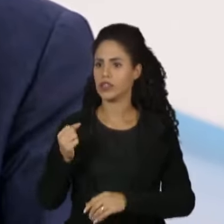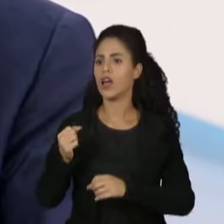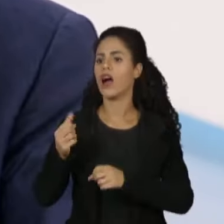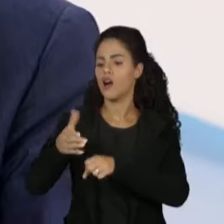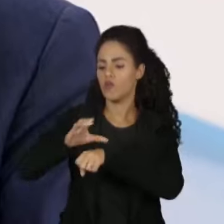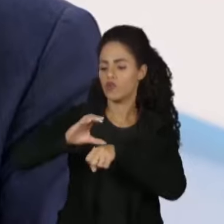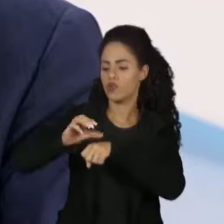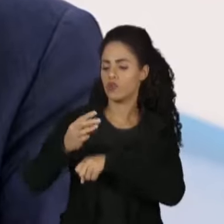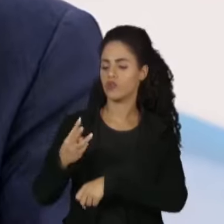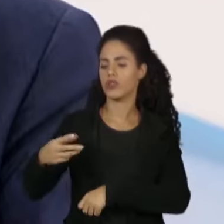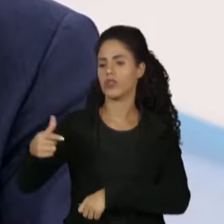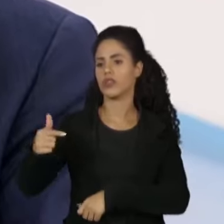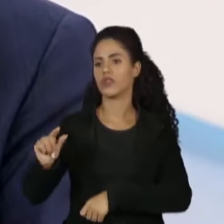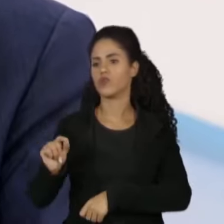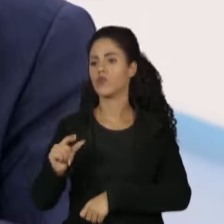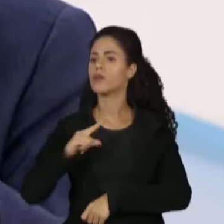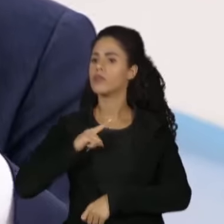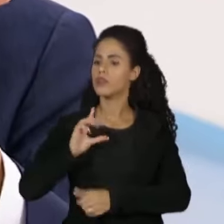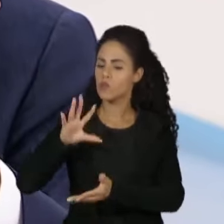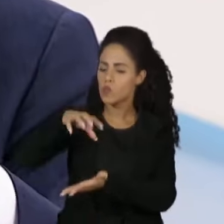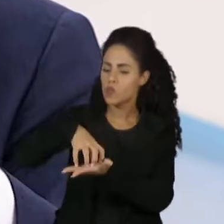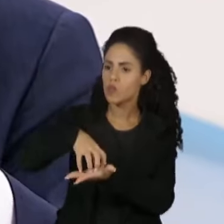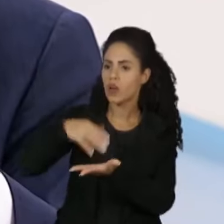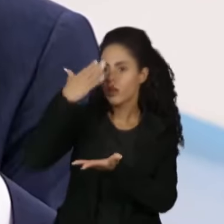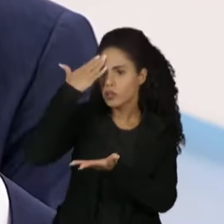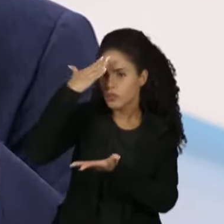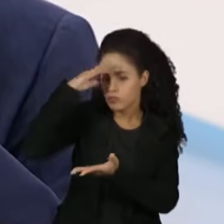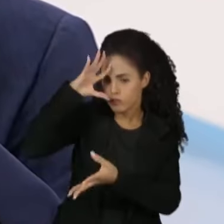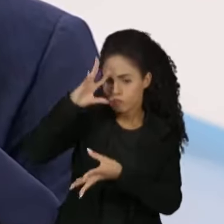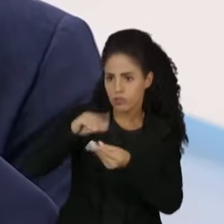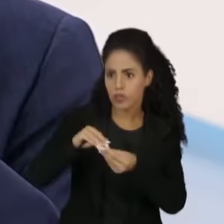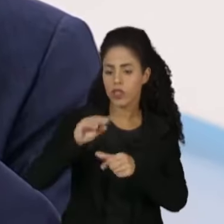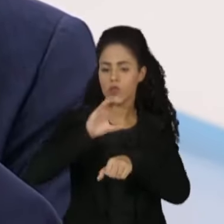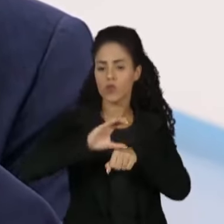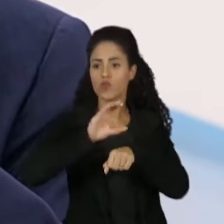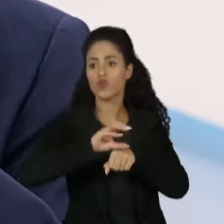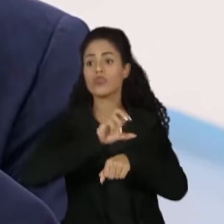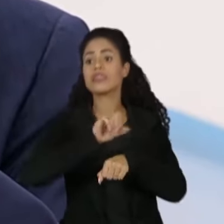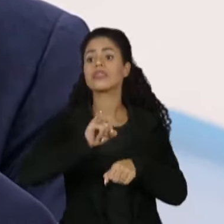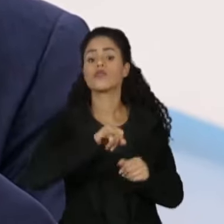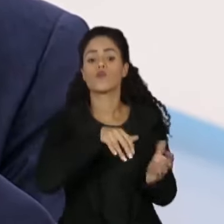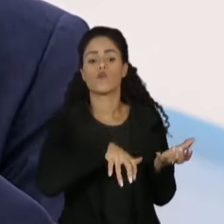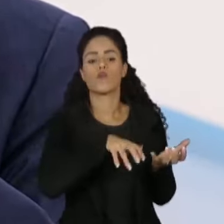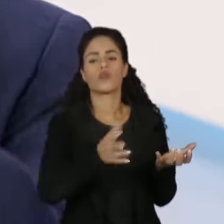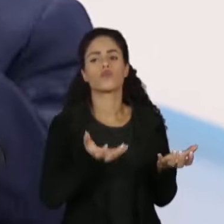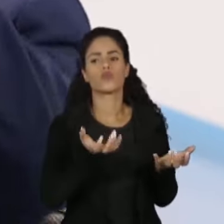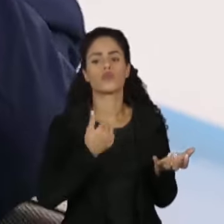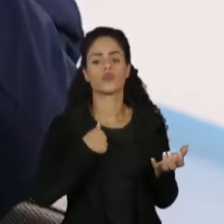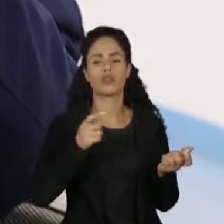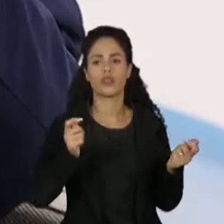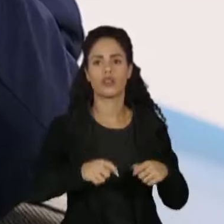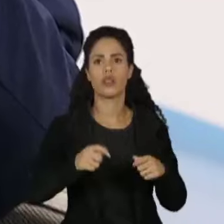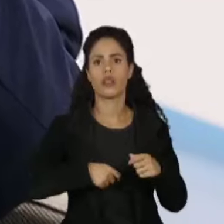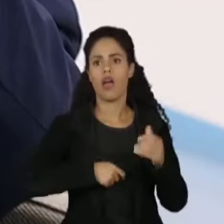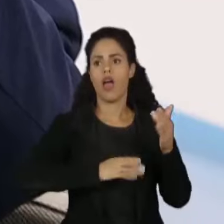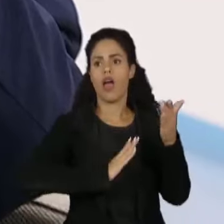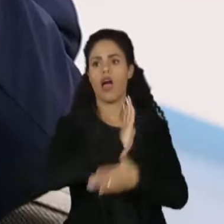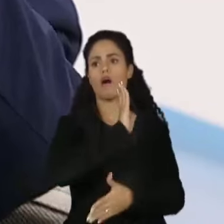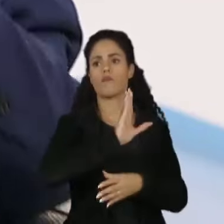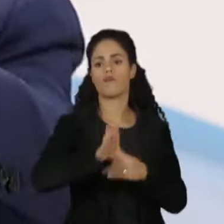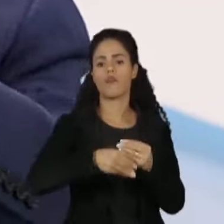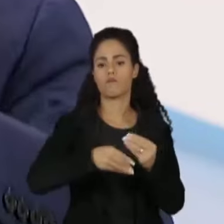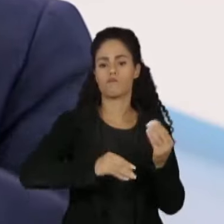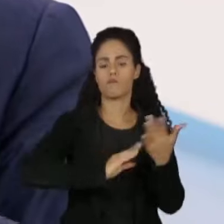37. Você tem que ter um órgão que dê a interpretação final da Constituição. Se o Congresso quiser, ele sempre pode aprovar uma emenda